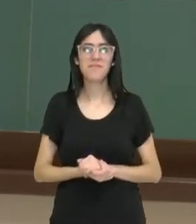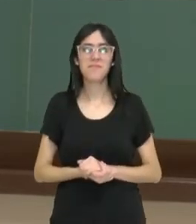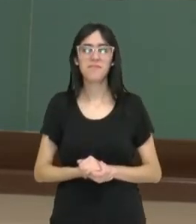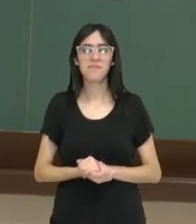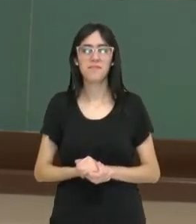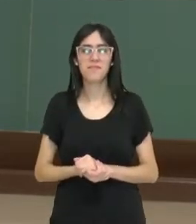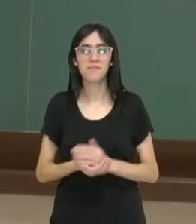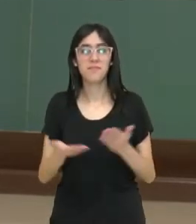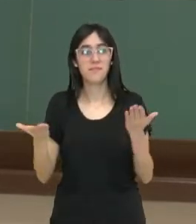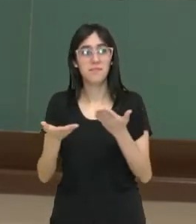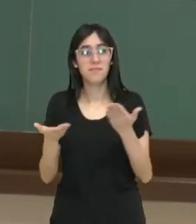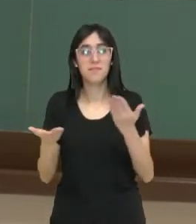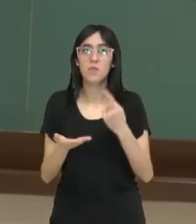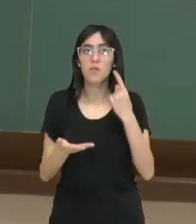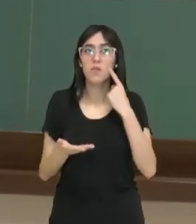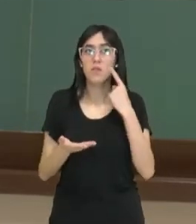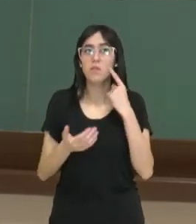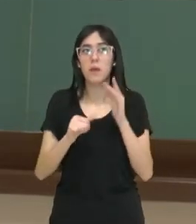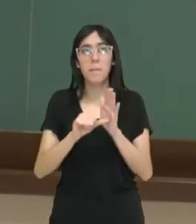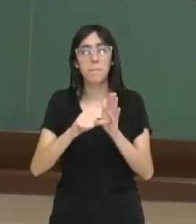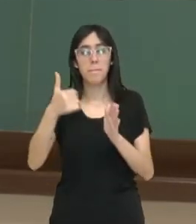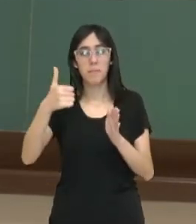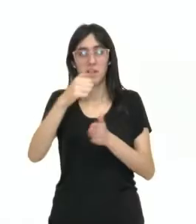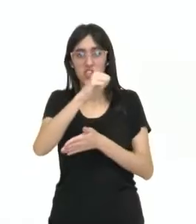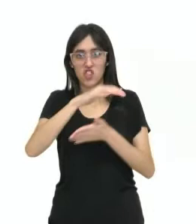Bueno, ahora vamos a nuestra primera actividad.